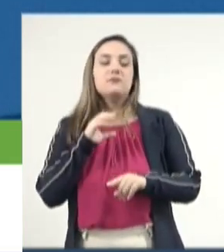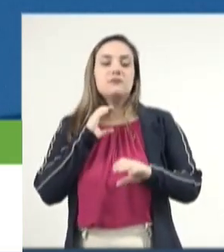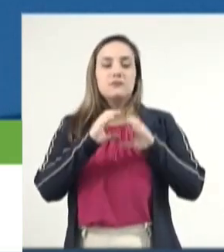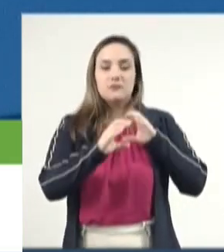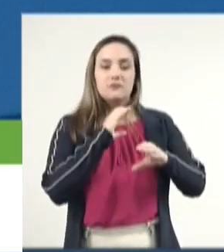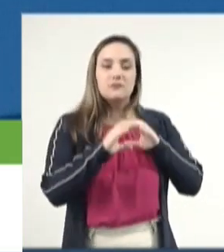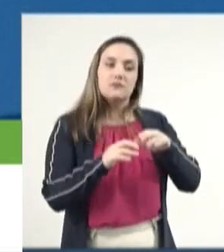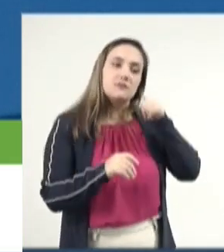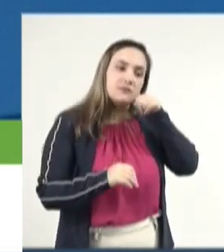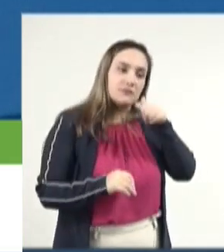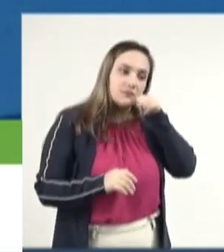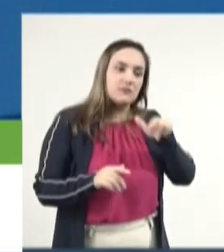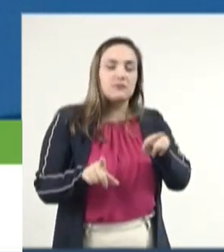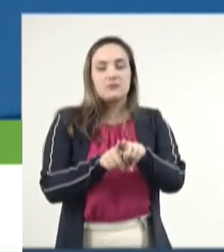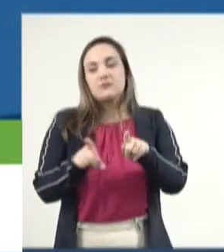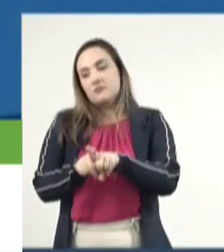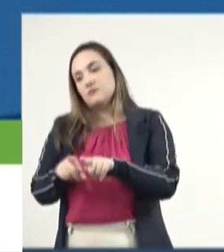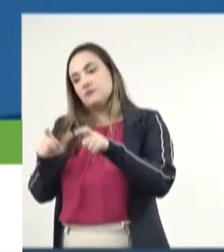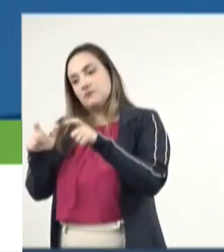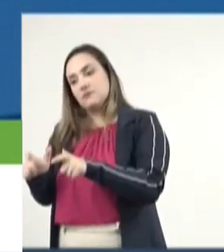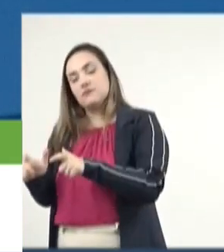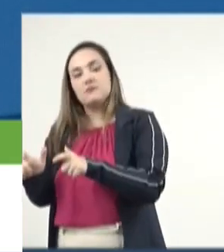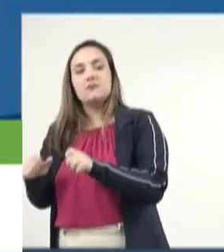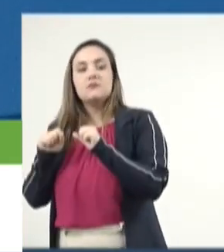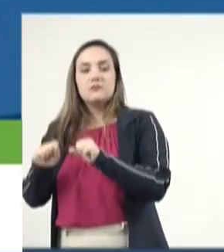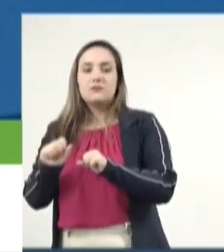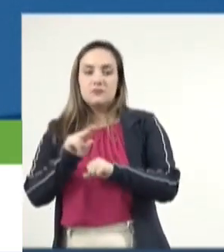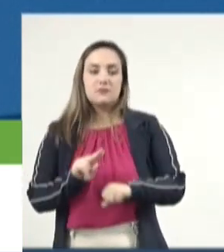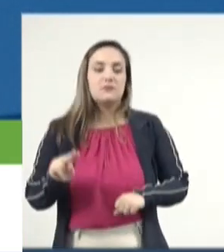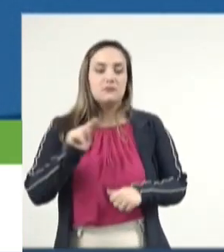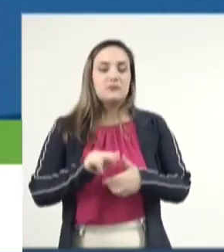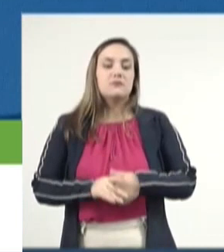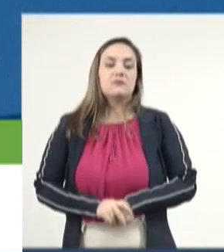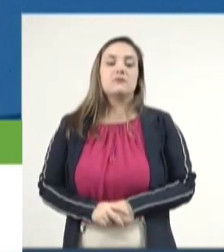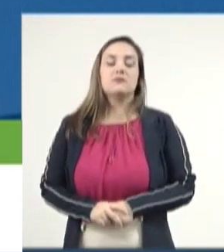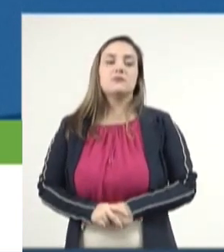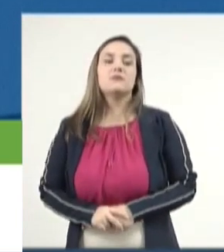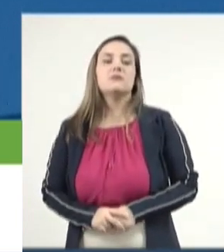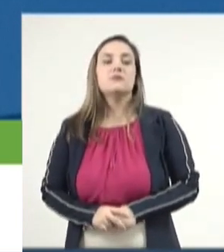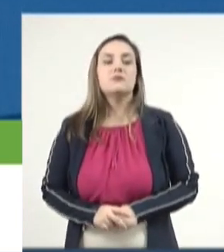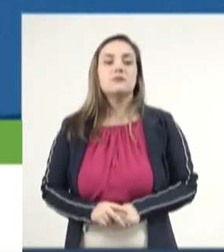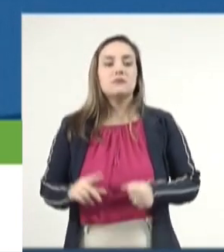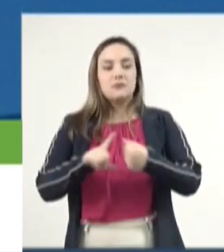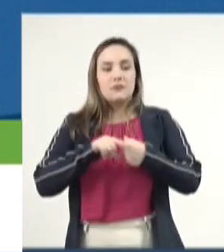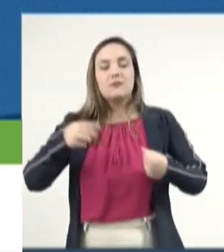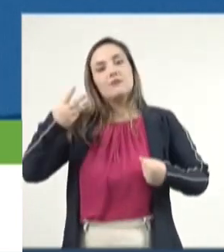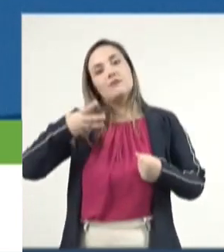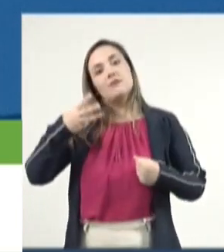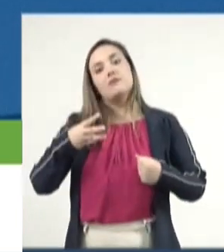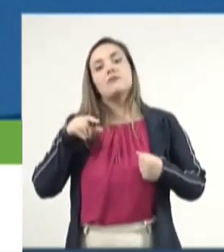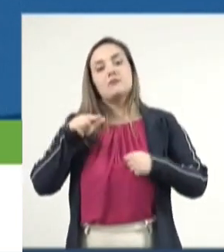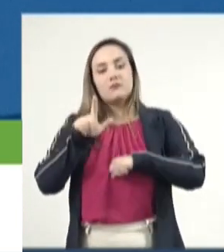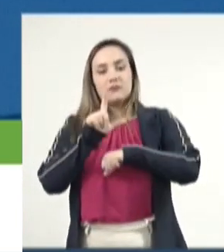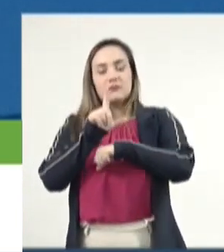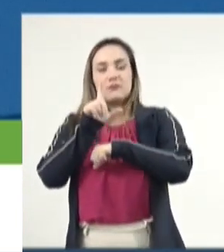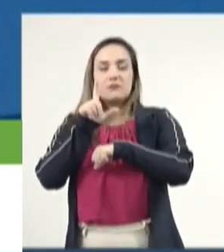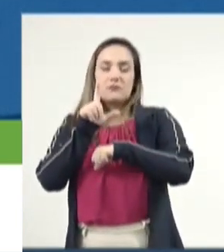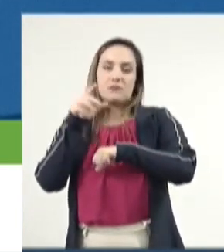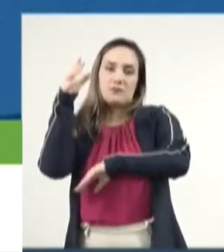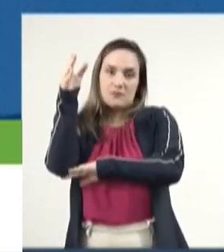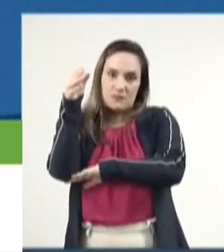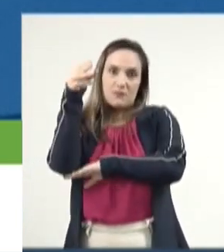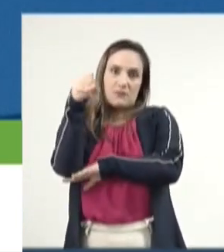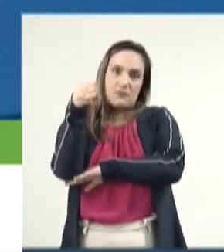a mulher e o estabelecimento podem ser utilizados. Artigo 3º. Os estabelecimentos previstos nesta lei